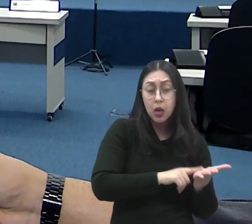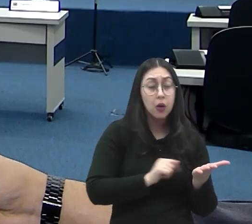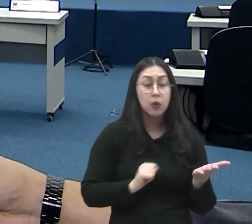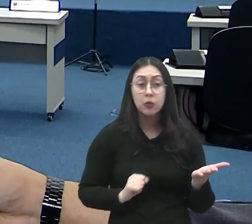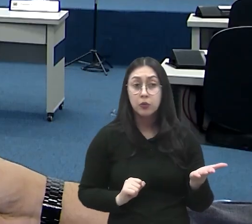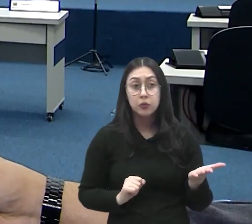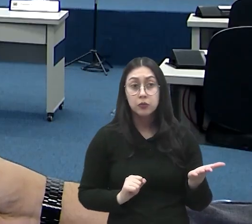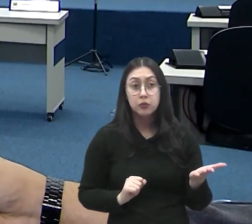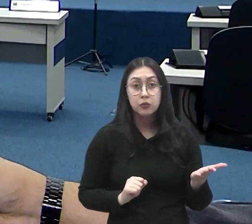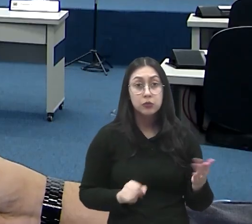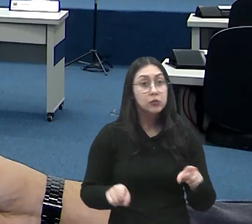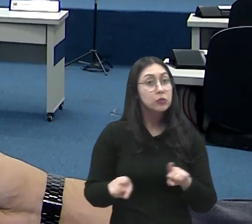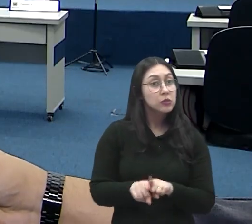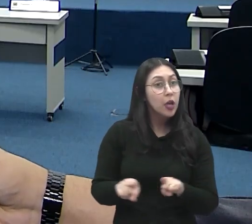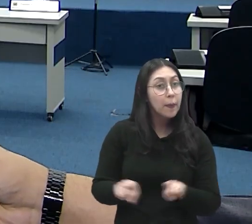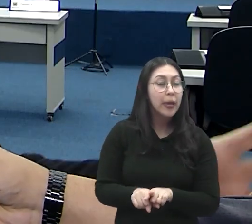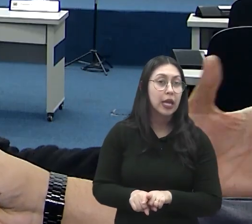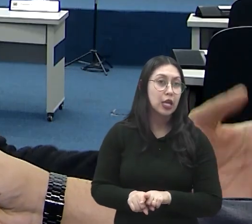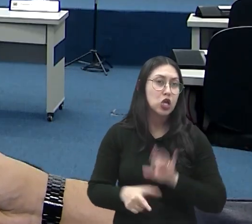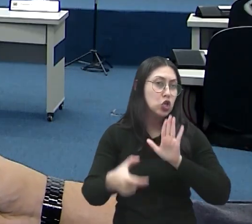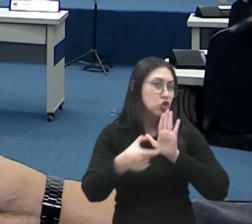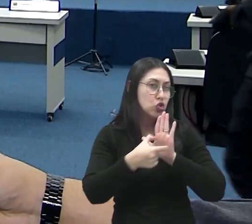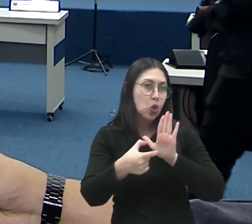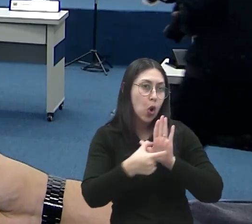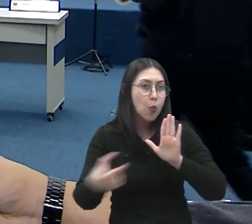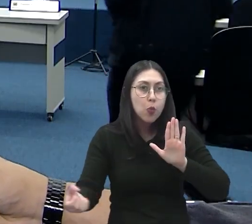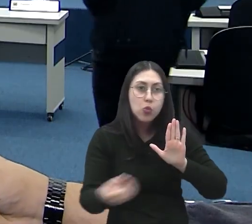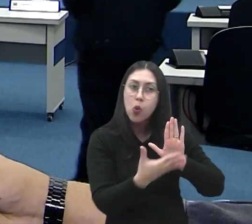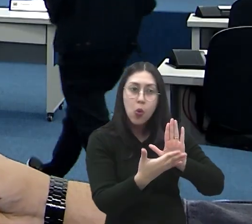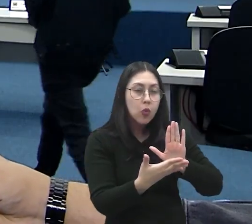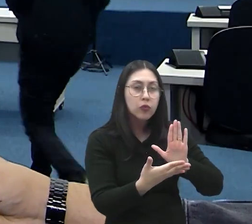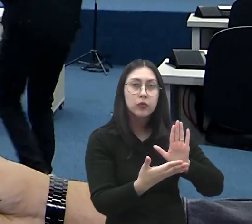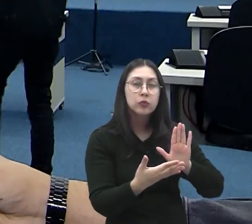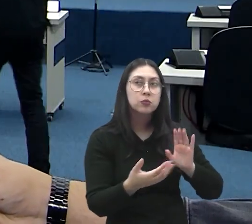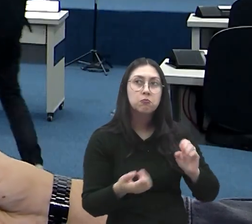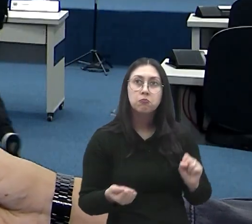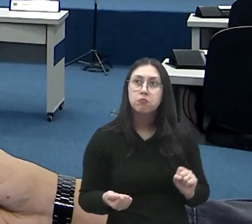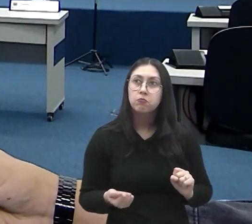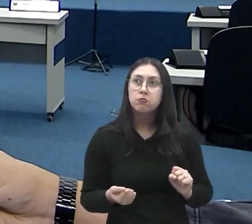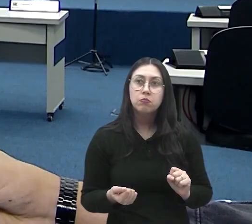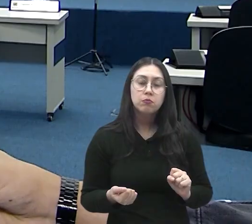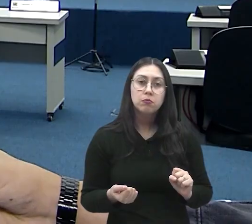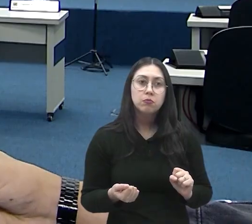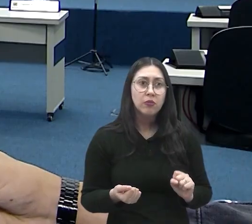pânico, de novos softwares que tem aí hoje,